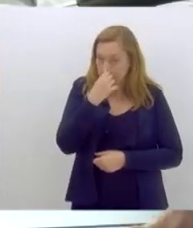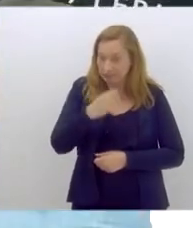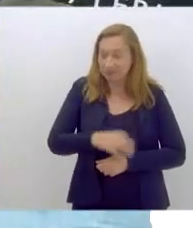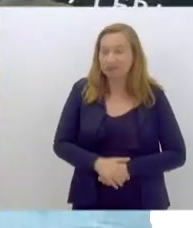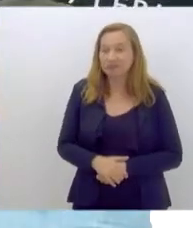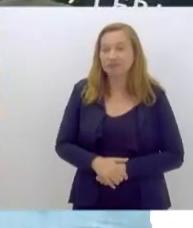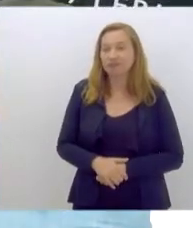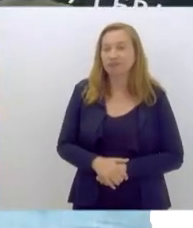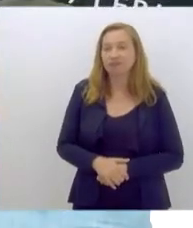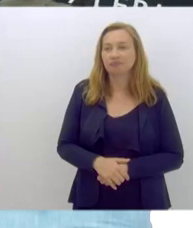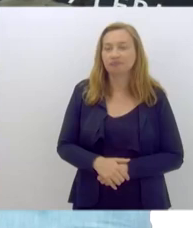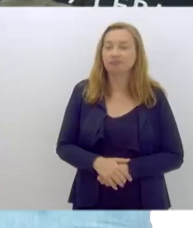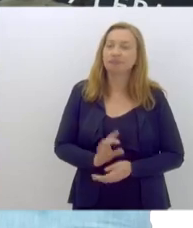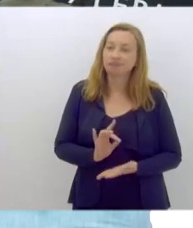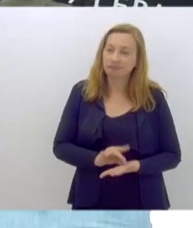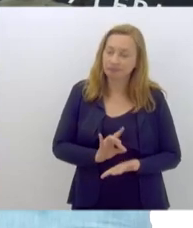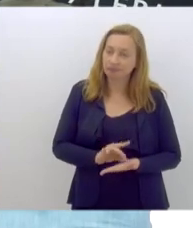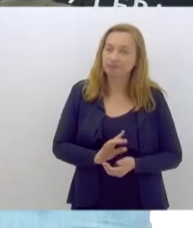a palavra